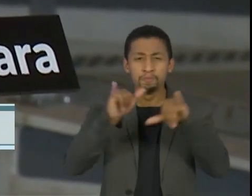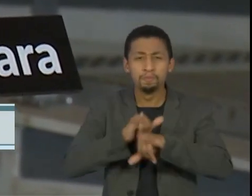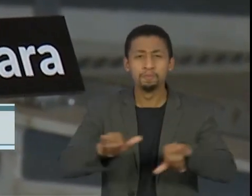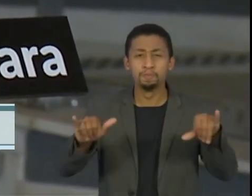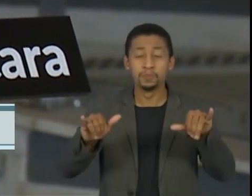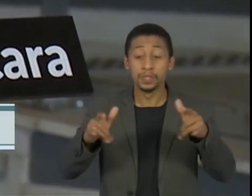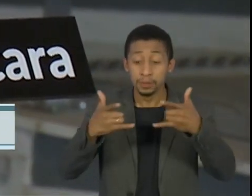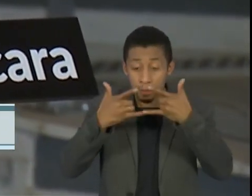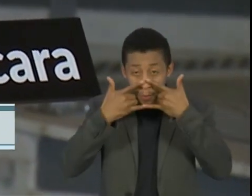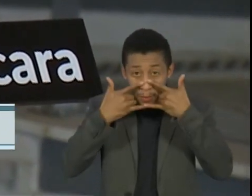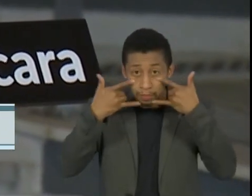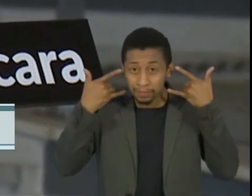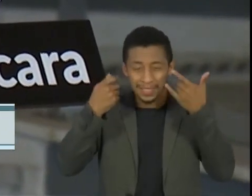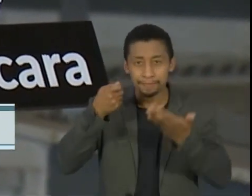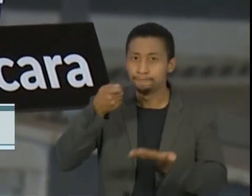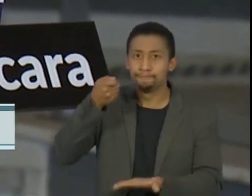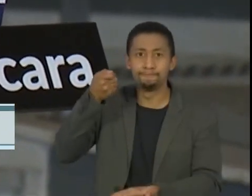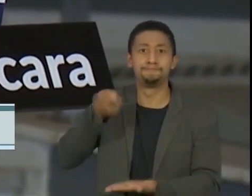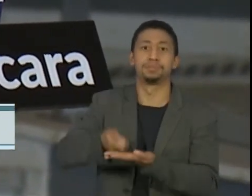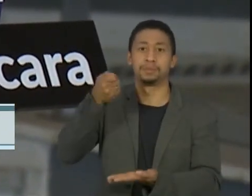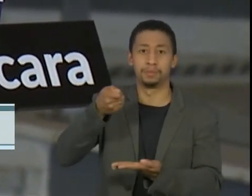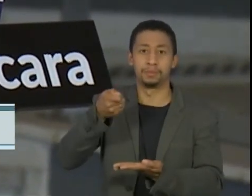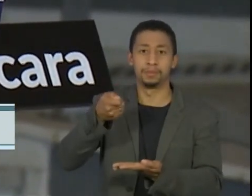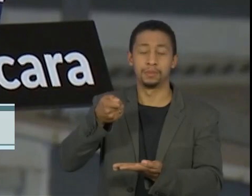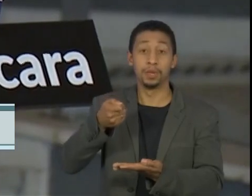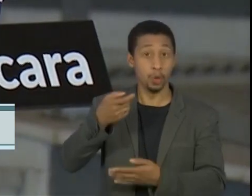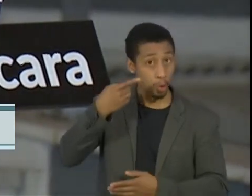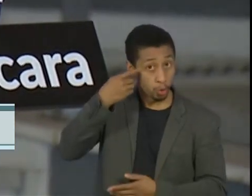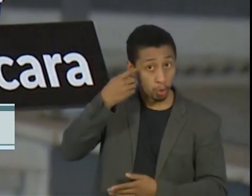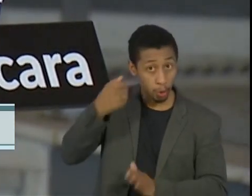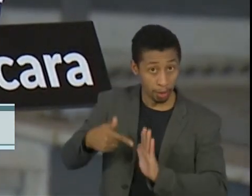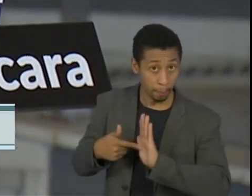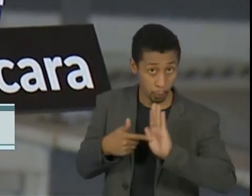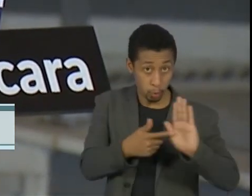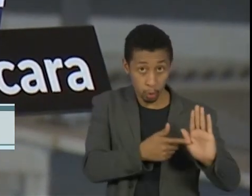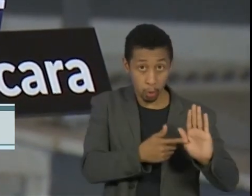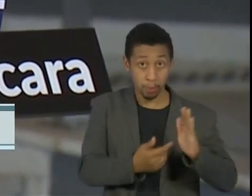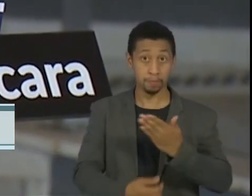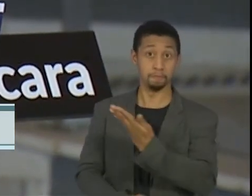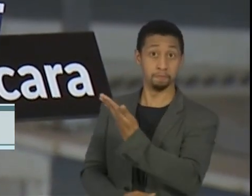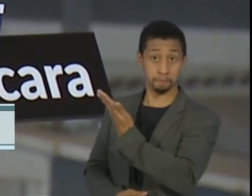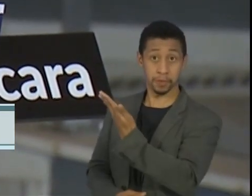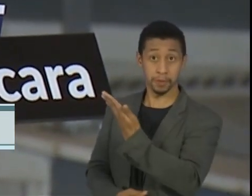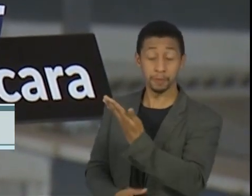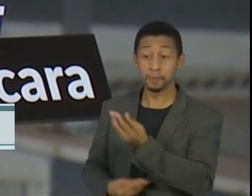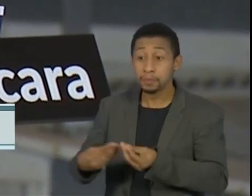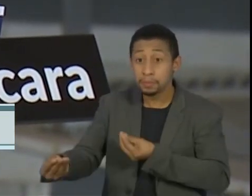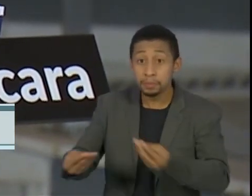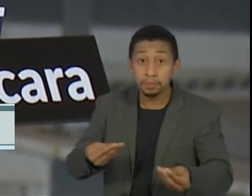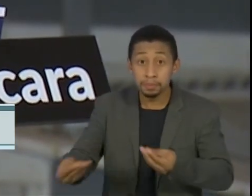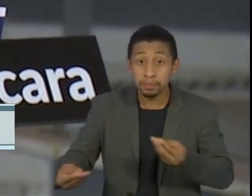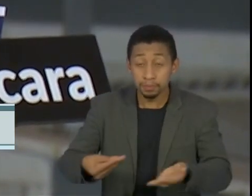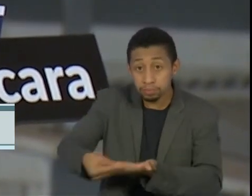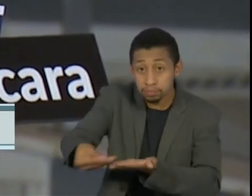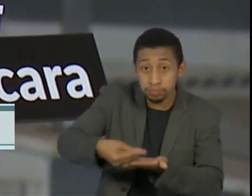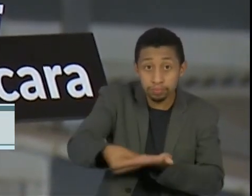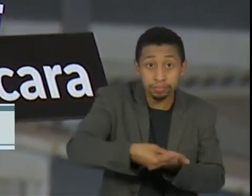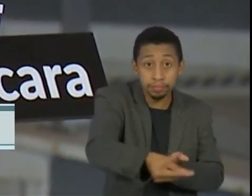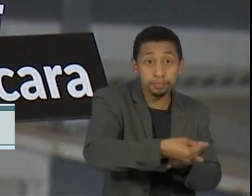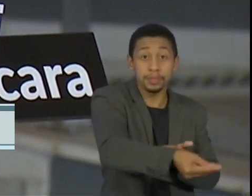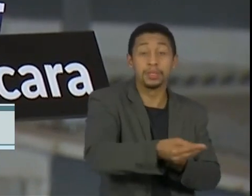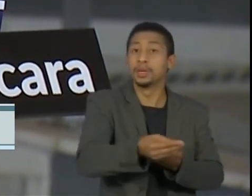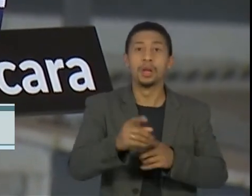de máscara é obrigatório. Para isso, como o governador colocou, essa placa está sendo distribuída pelos nossos fiscais em